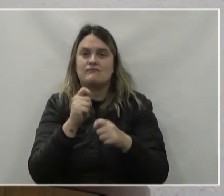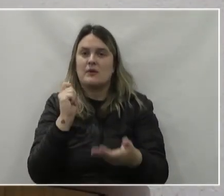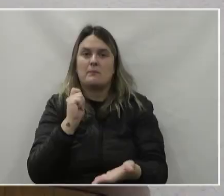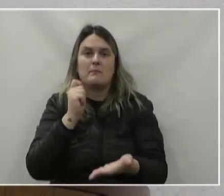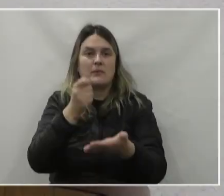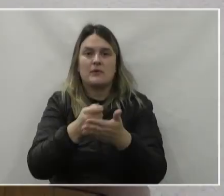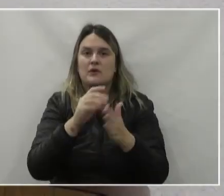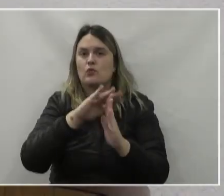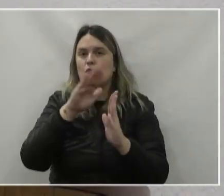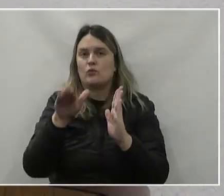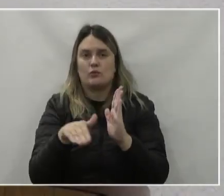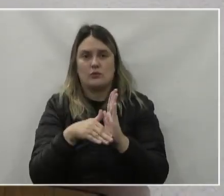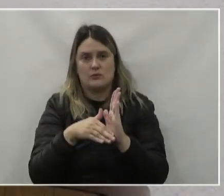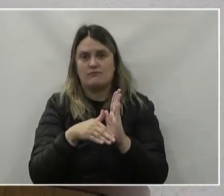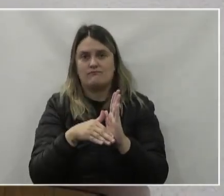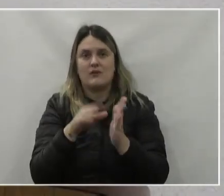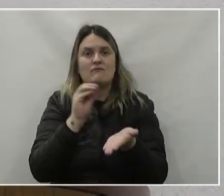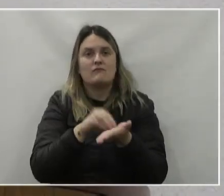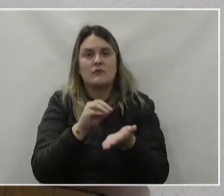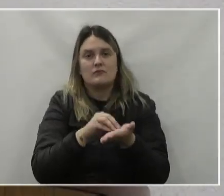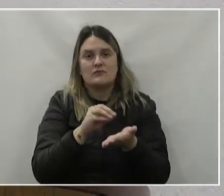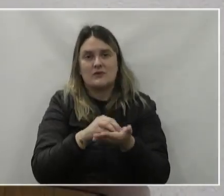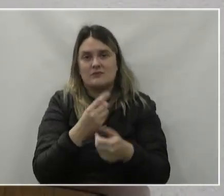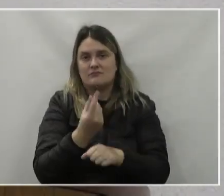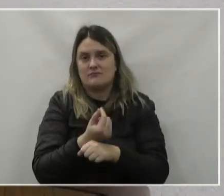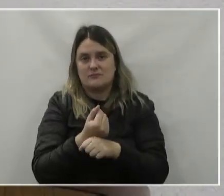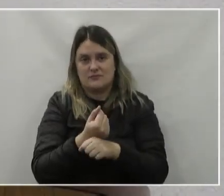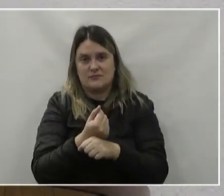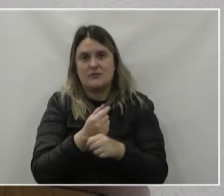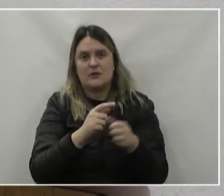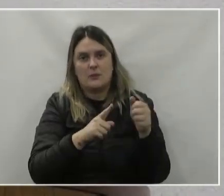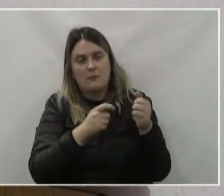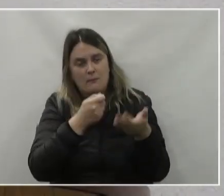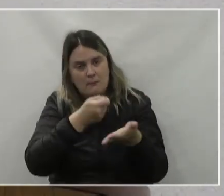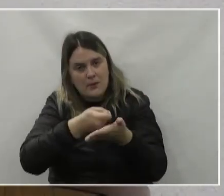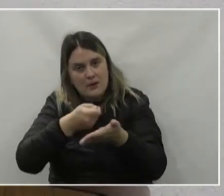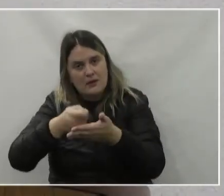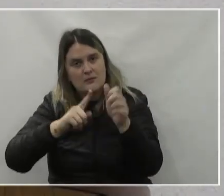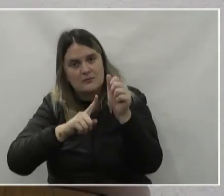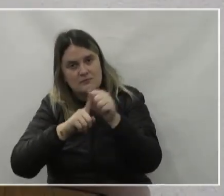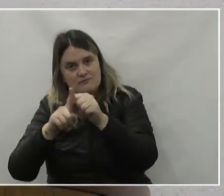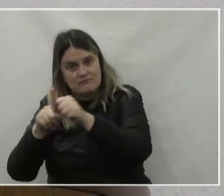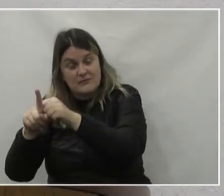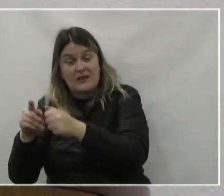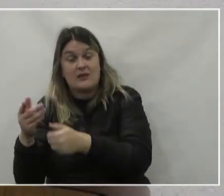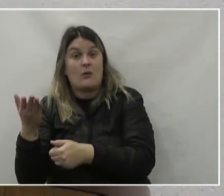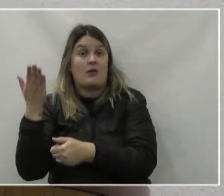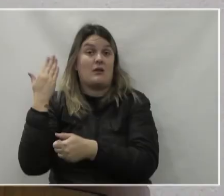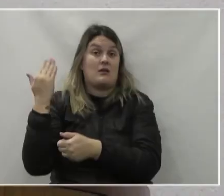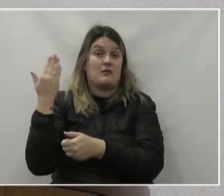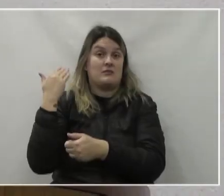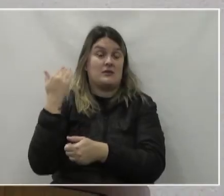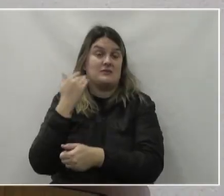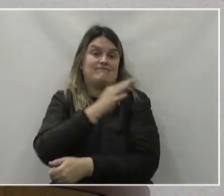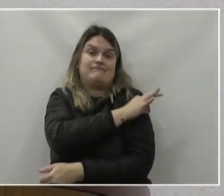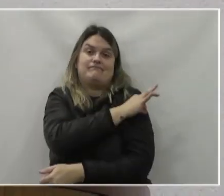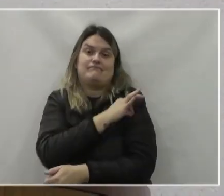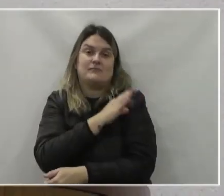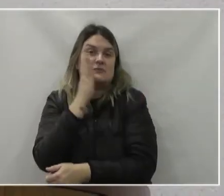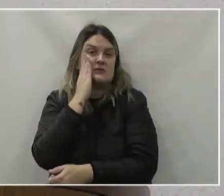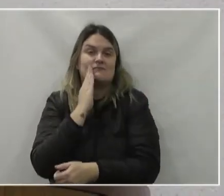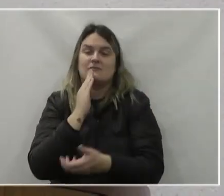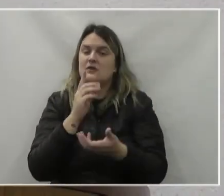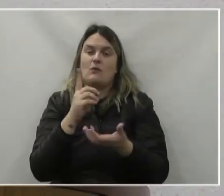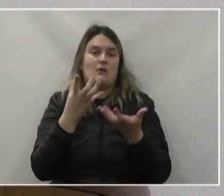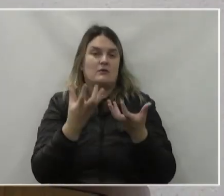frente os valores da contraprestação mensal. Então, acertadamente, naquela oportunidade, o então prefeito